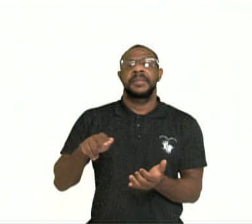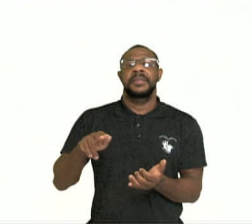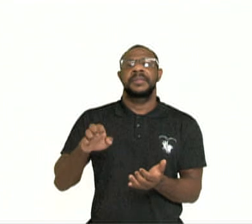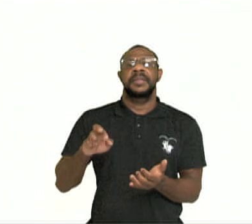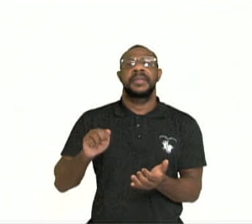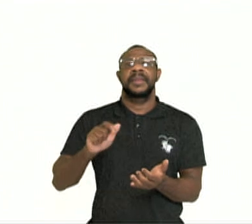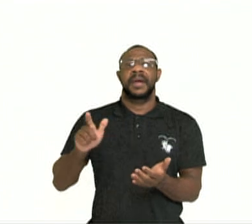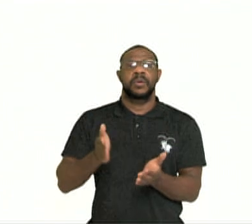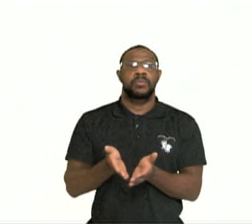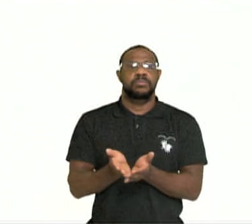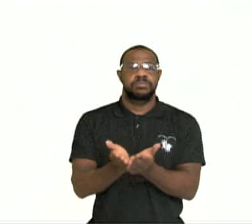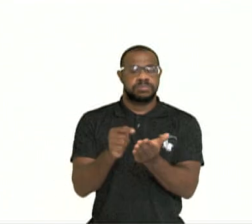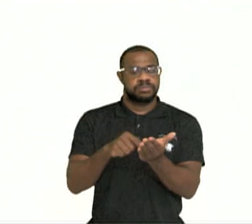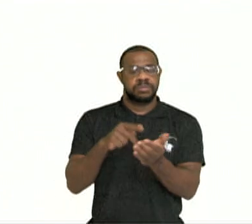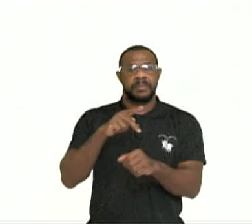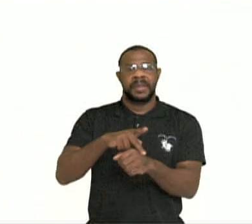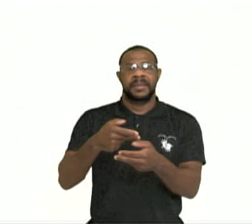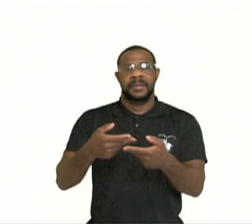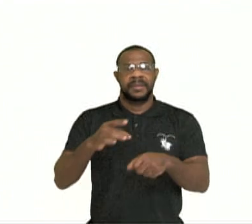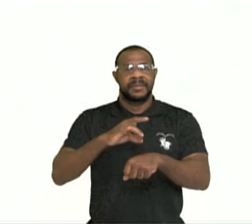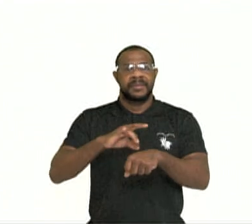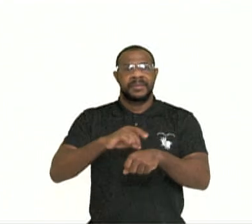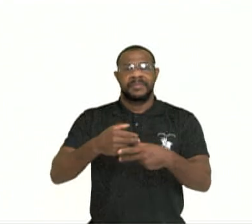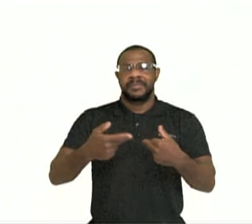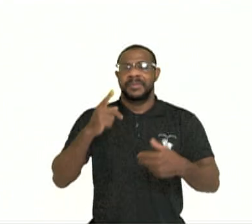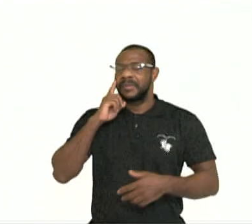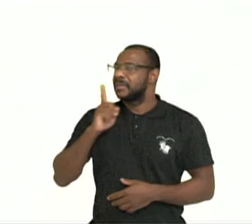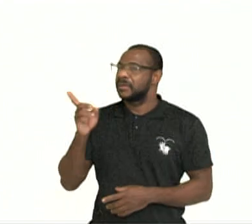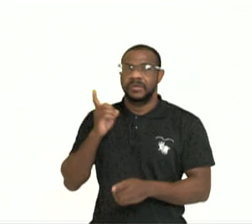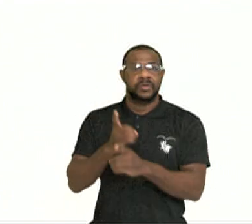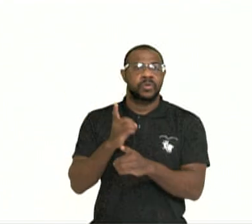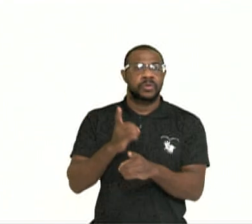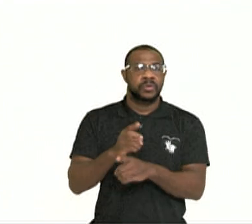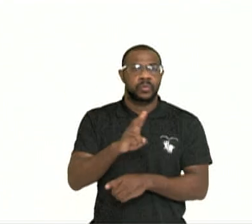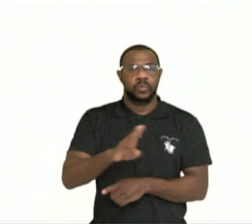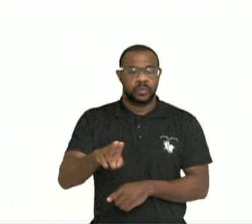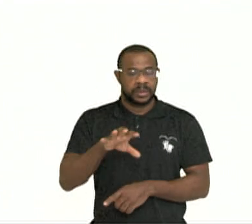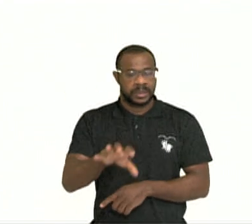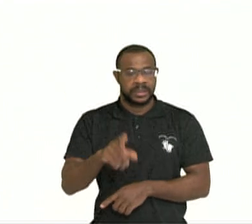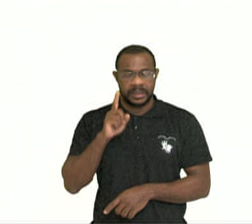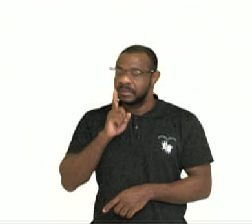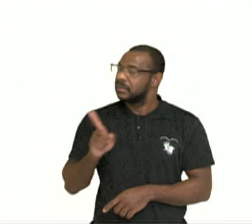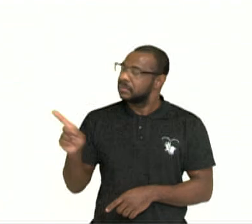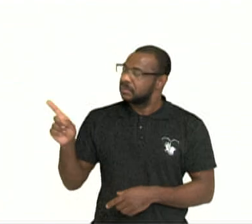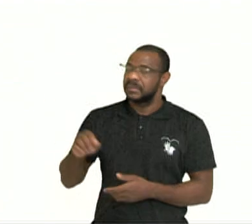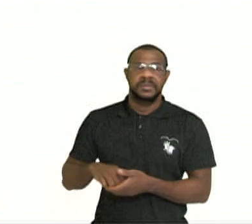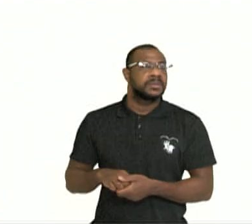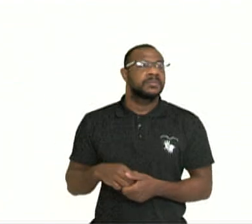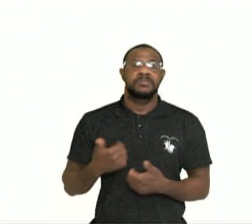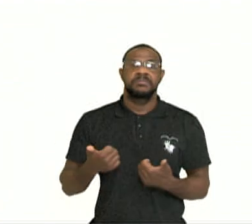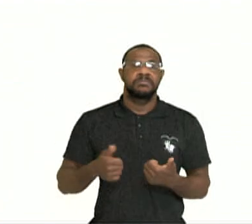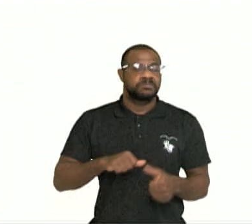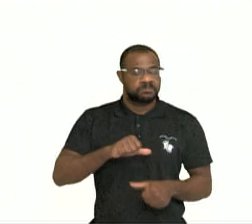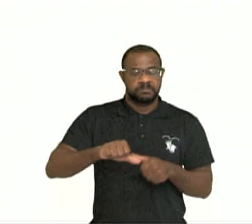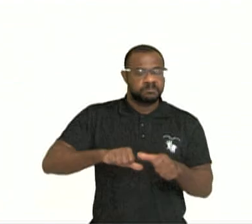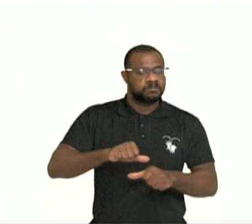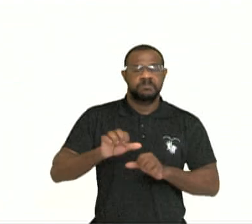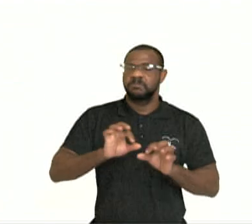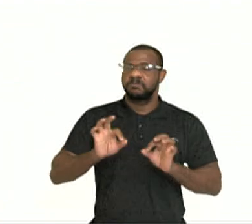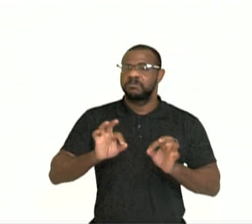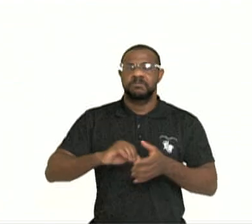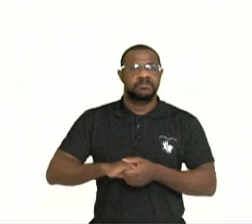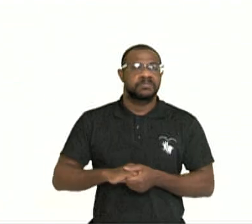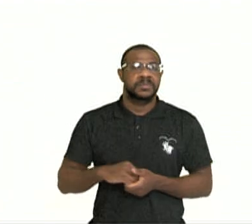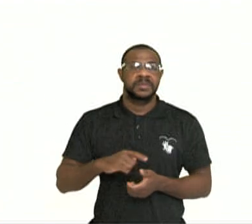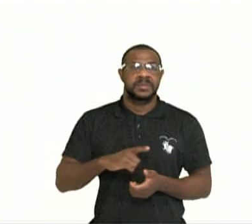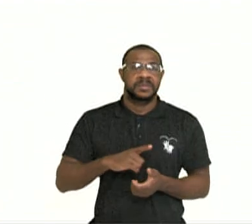e utilizado diretamente da forma com qual foi encontrado, sem que haja necessidade de algum tipo de beneficiamento para que